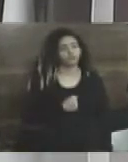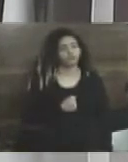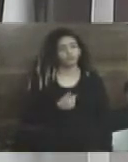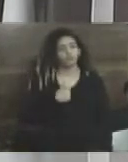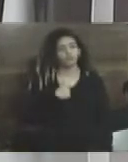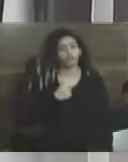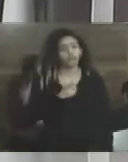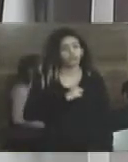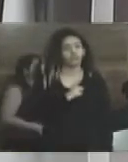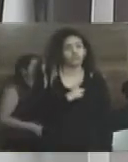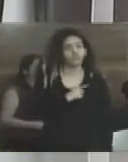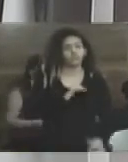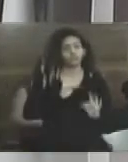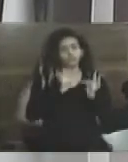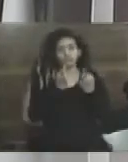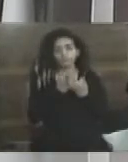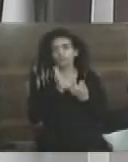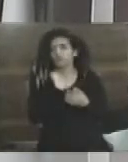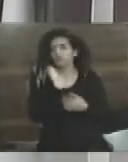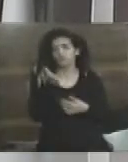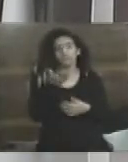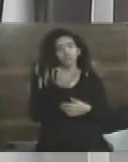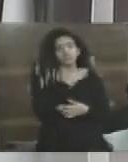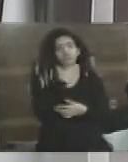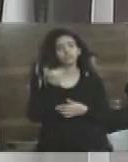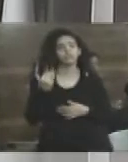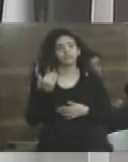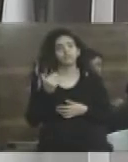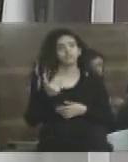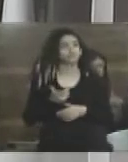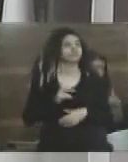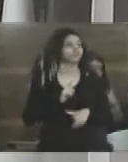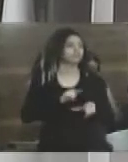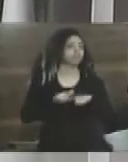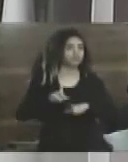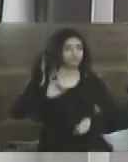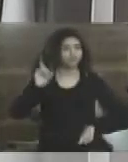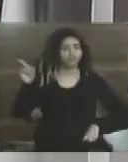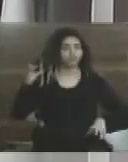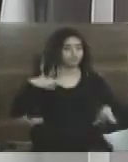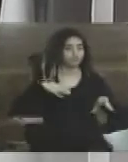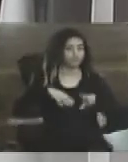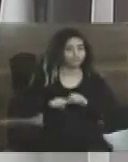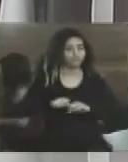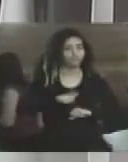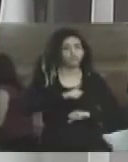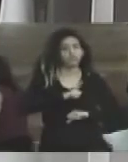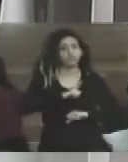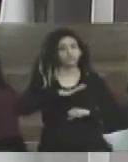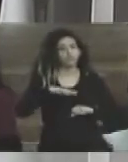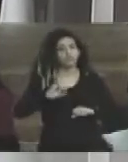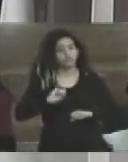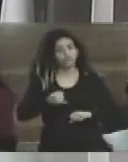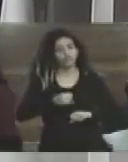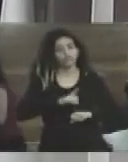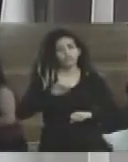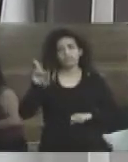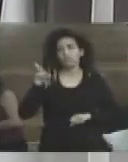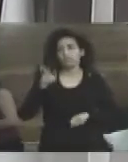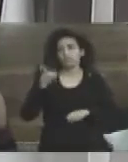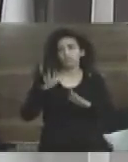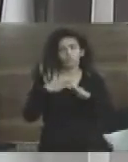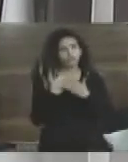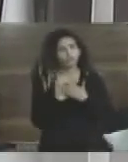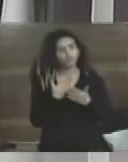tive parentes que já não estão mais até conosco, que já trabalhou lá, se formaram lá, eu tive a oportunidade de estar naquela escolinha lá